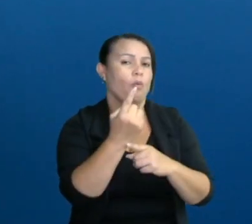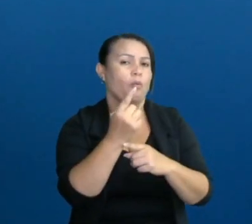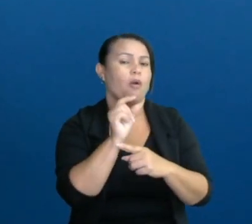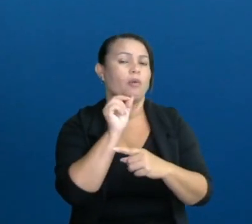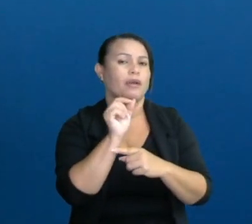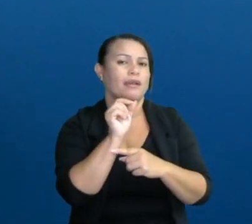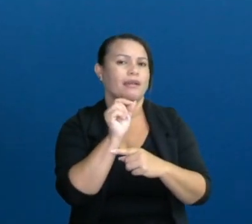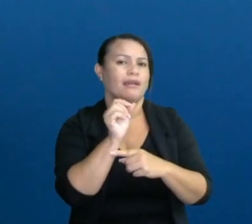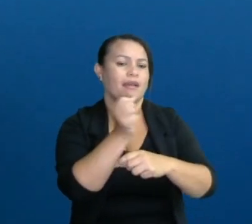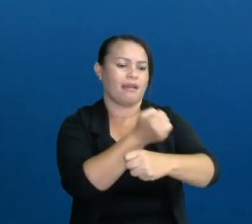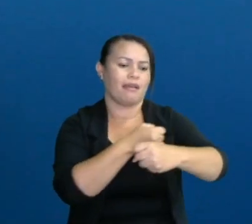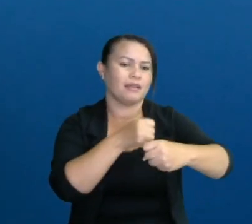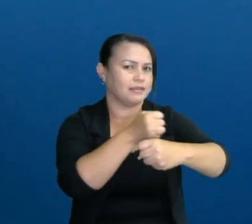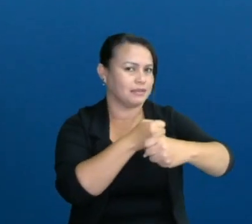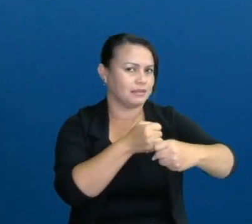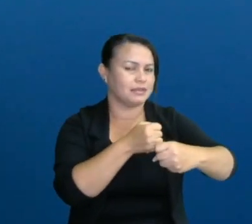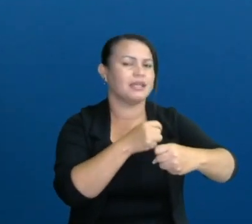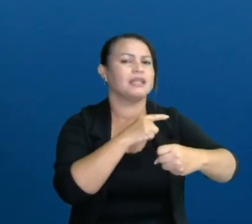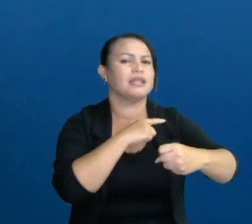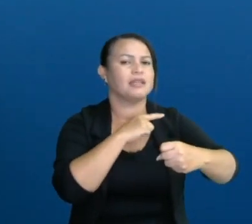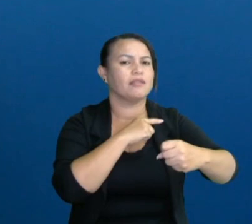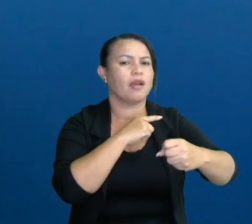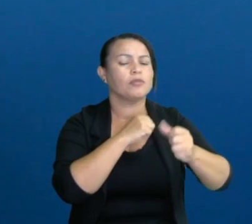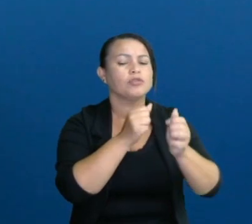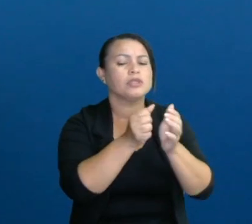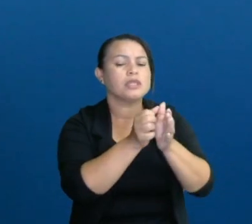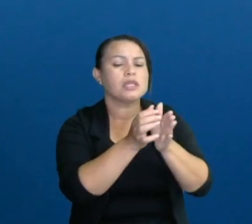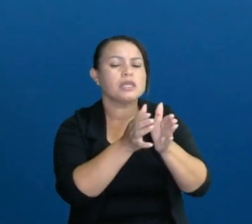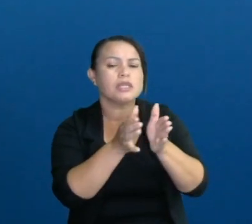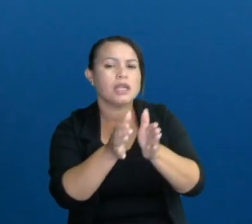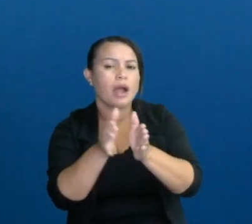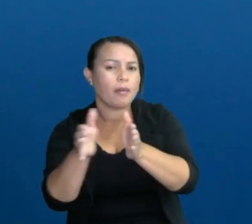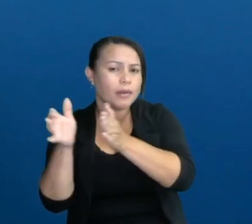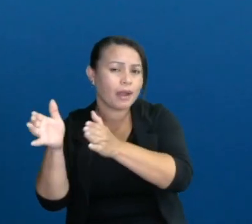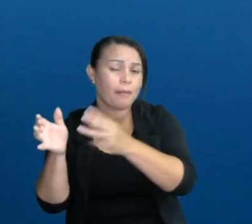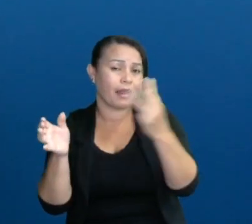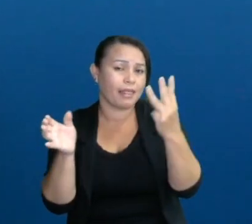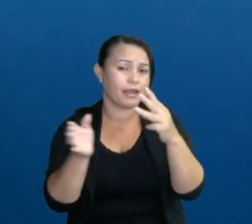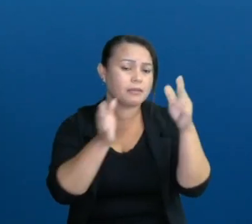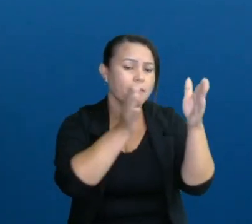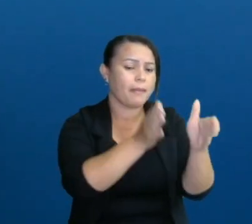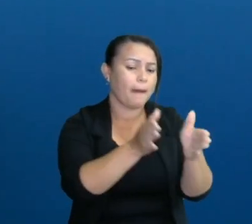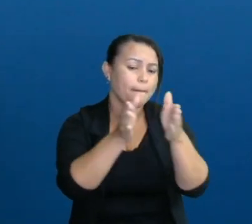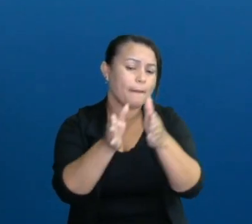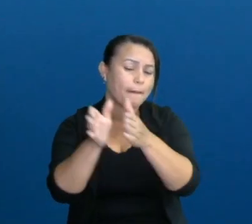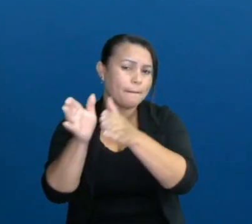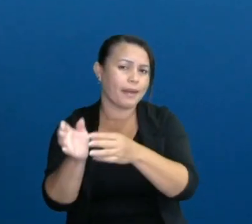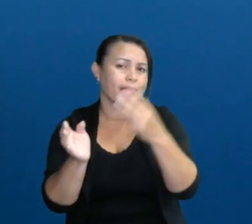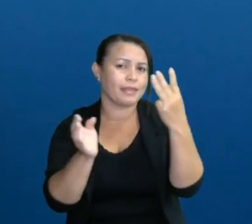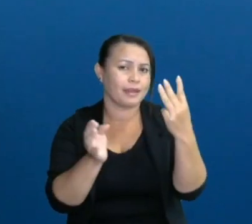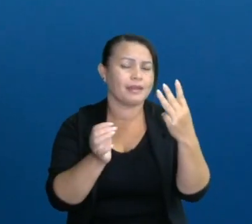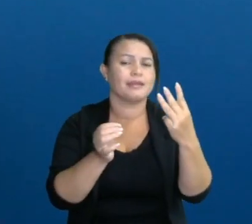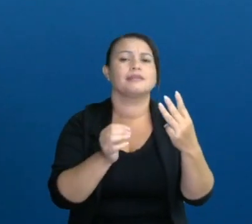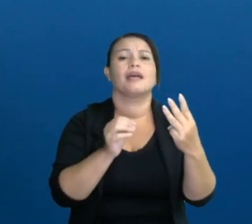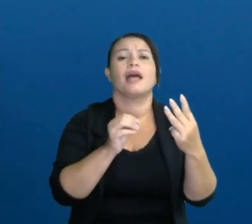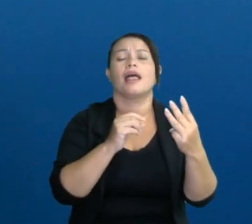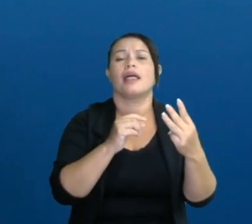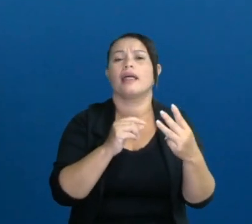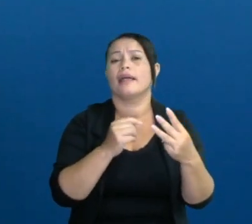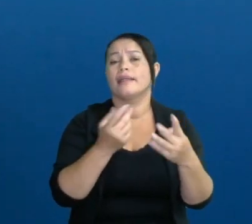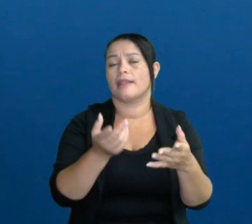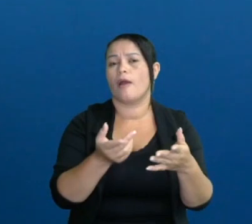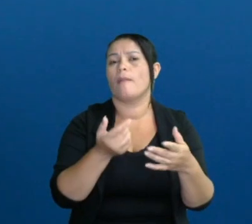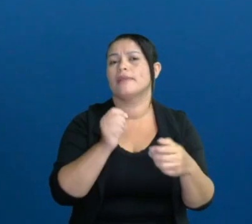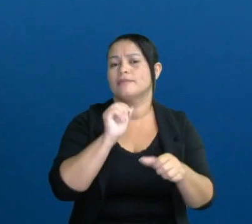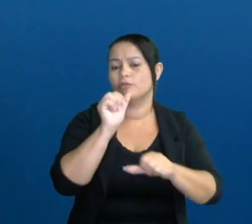e nós fizemos sua proporção para 3 receitas. Então, a gente alterou